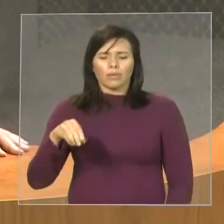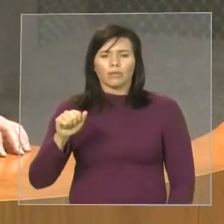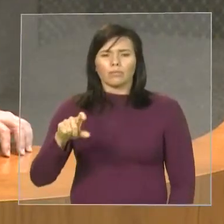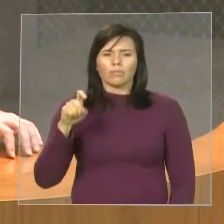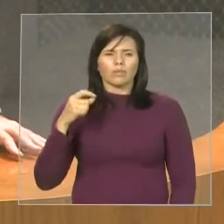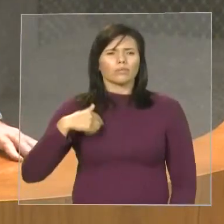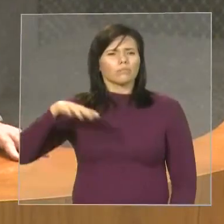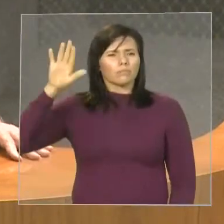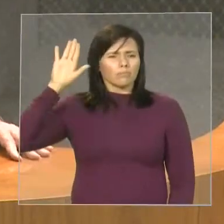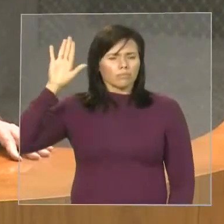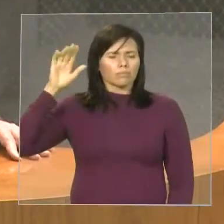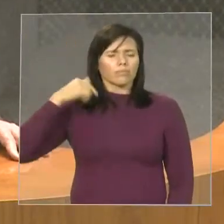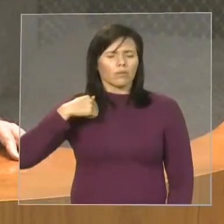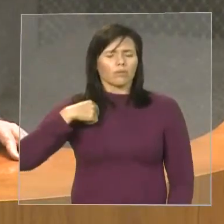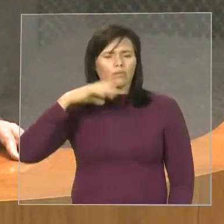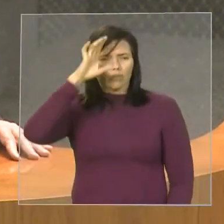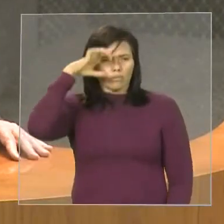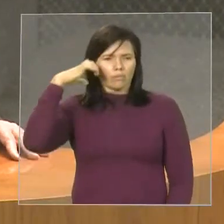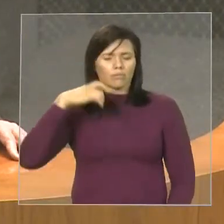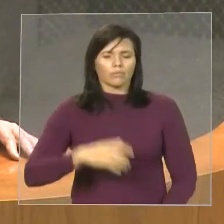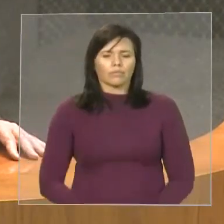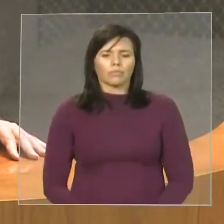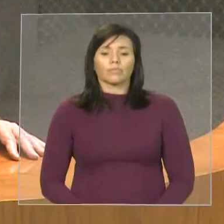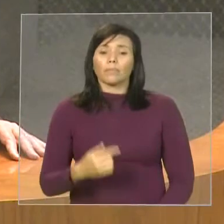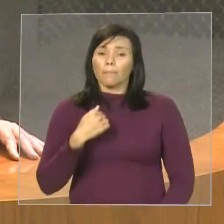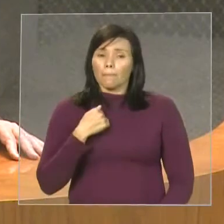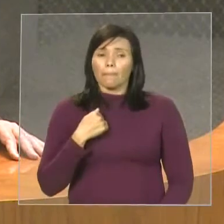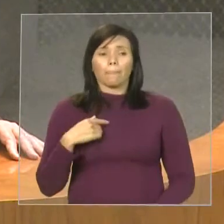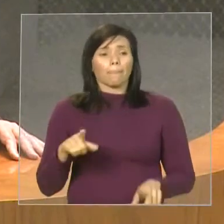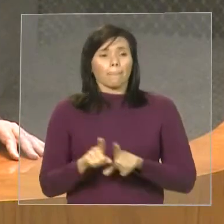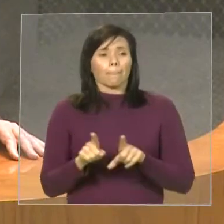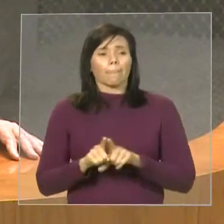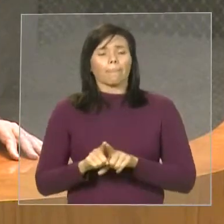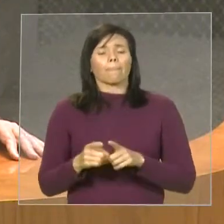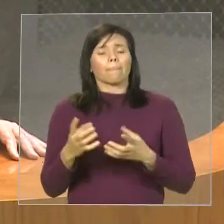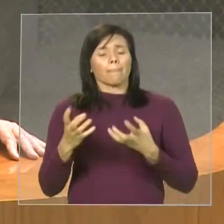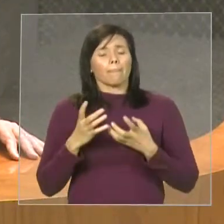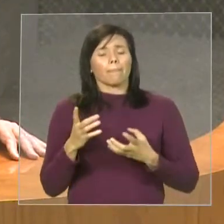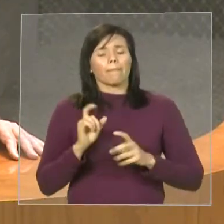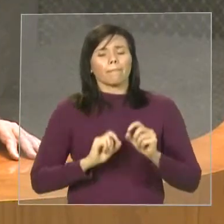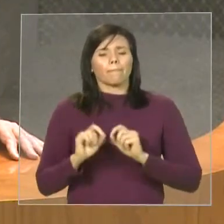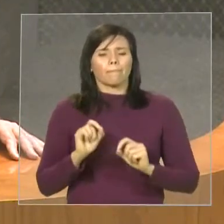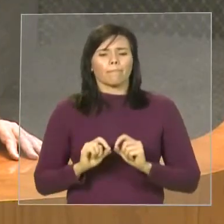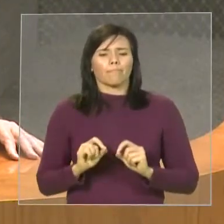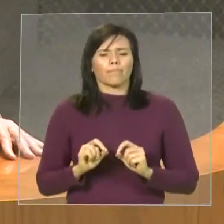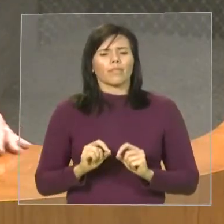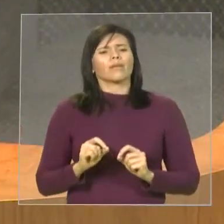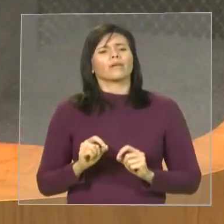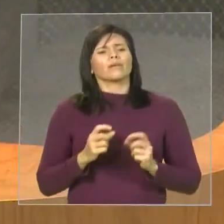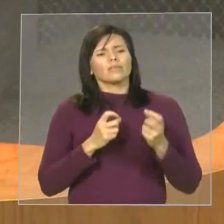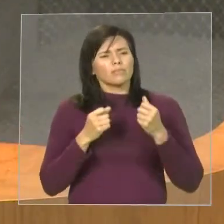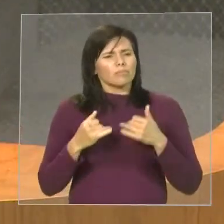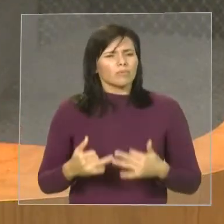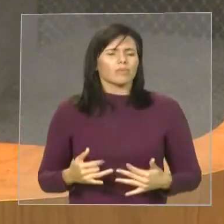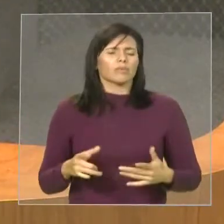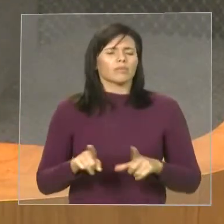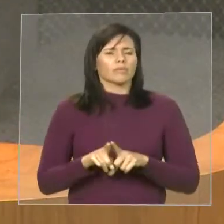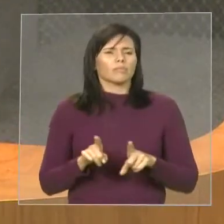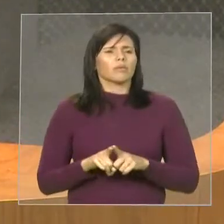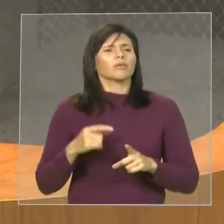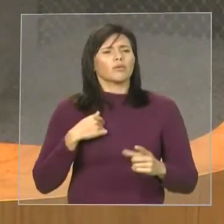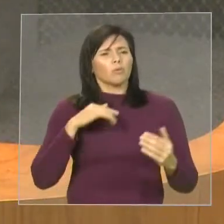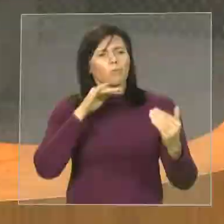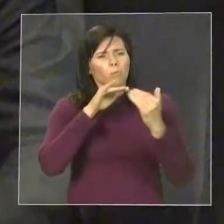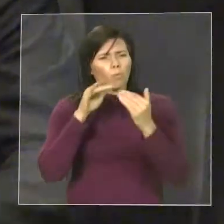Gostaria de me irmanar nos pontos que Vossa Excelência tocou em relação à reforma política.